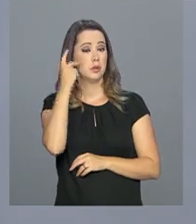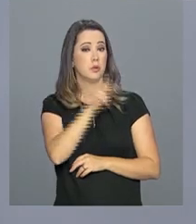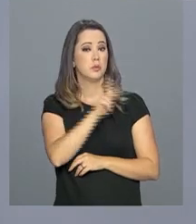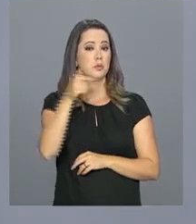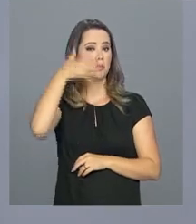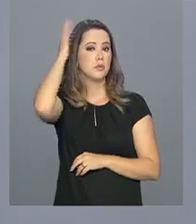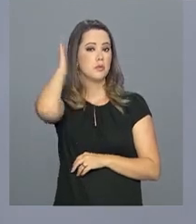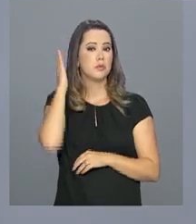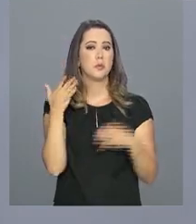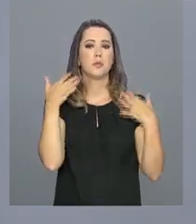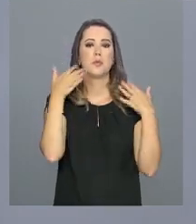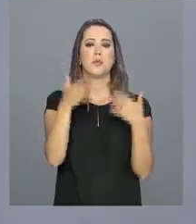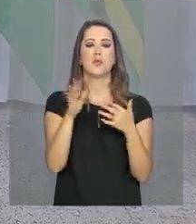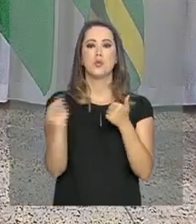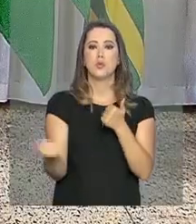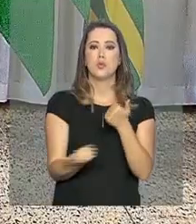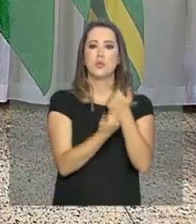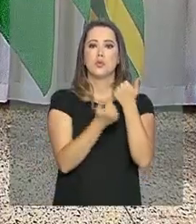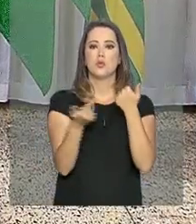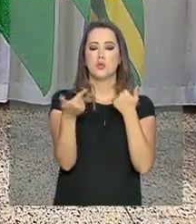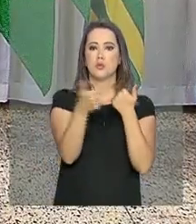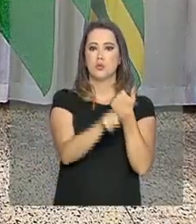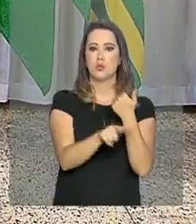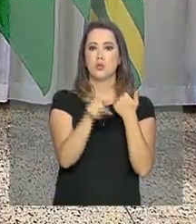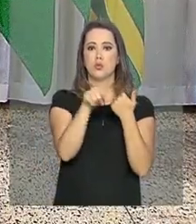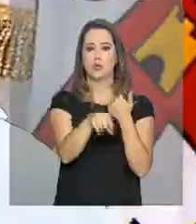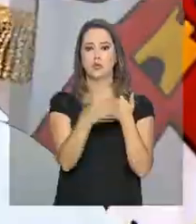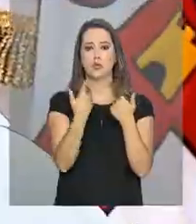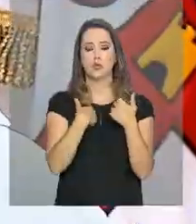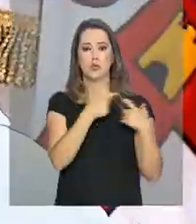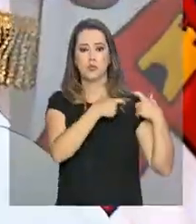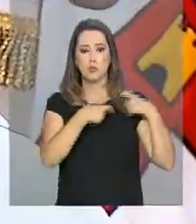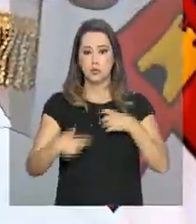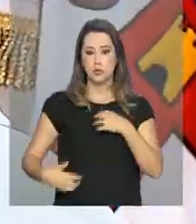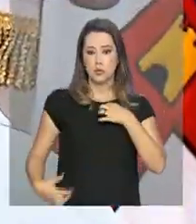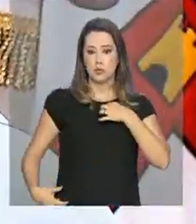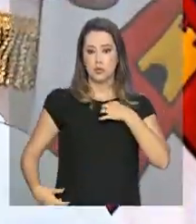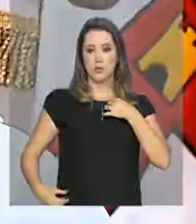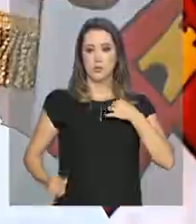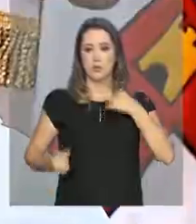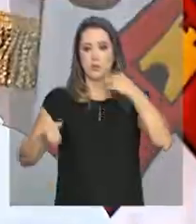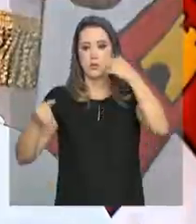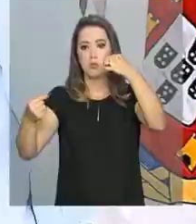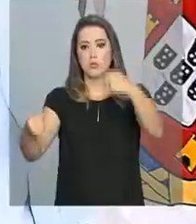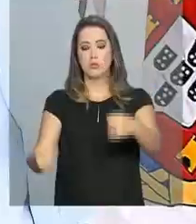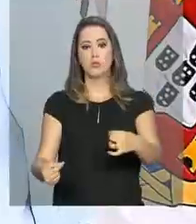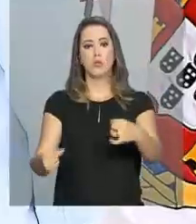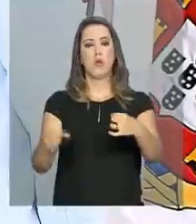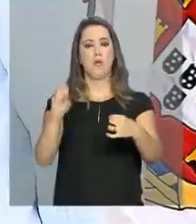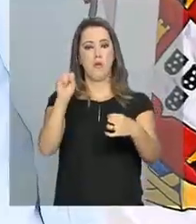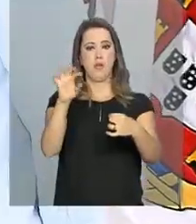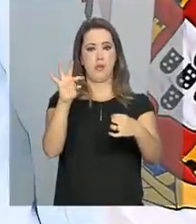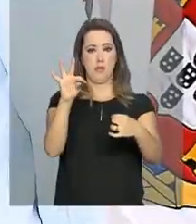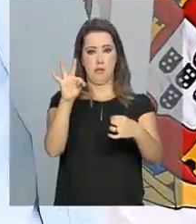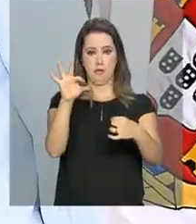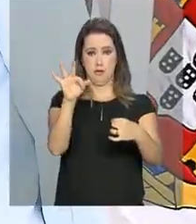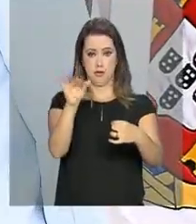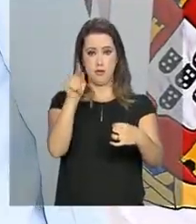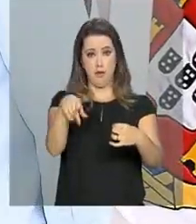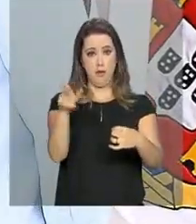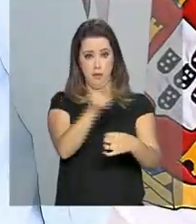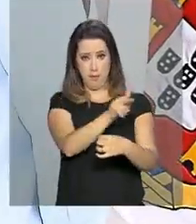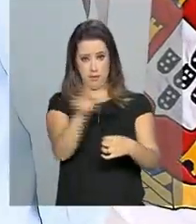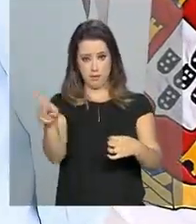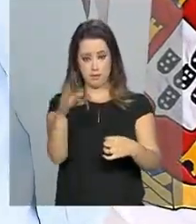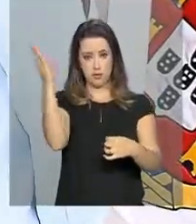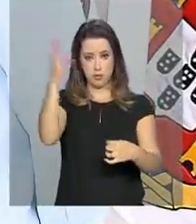michel temer passou o cargo mais uma vez na base aérea de brasília para a presidente do supremo tribunal federal a ministra cármen lúcia